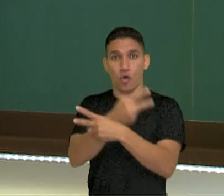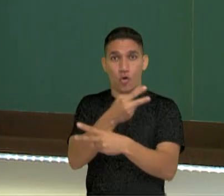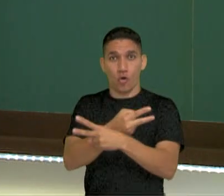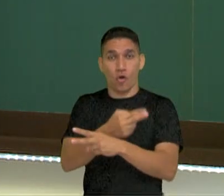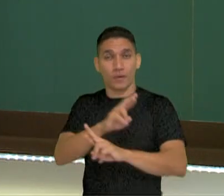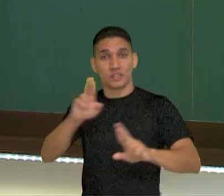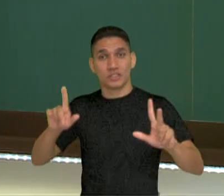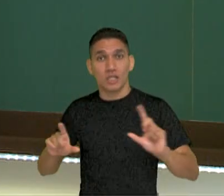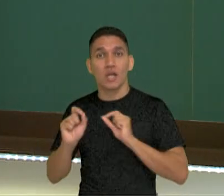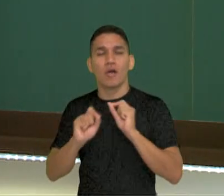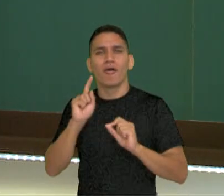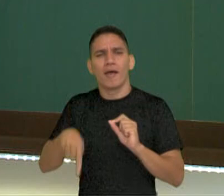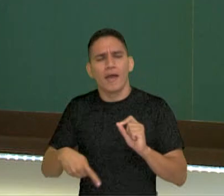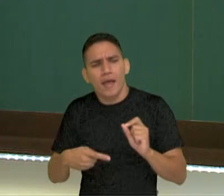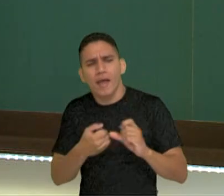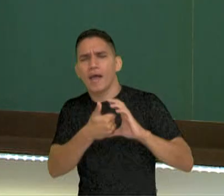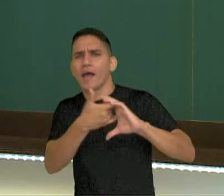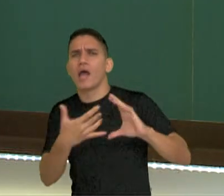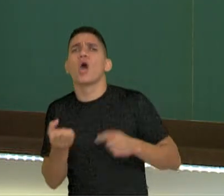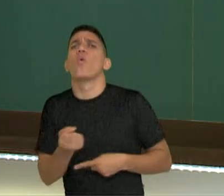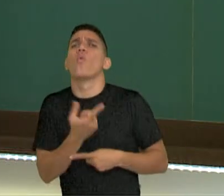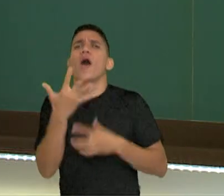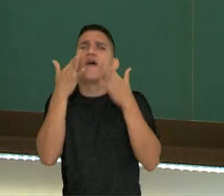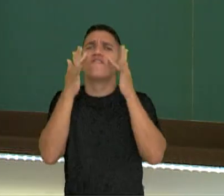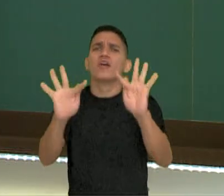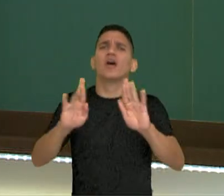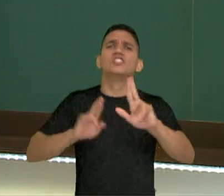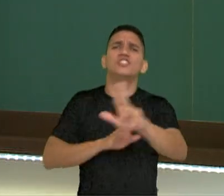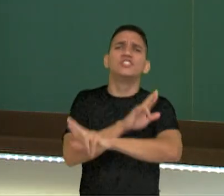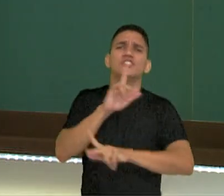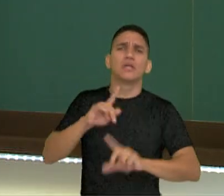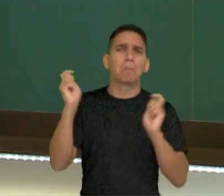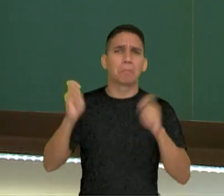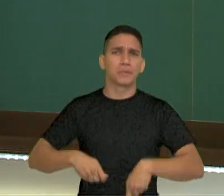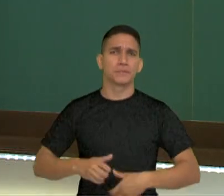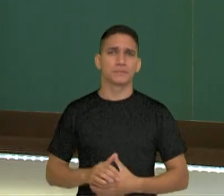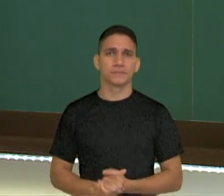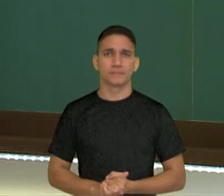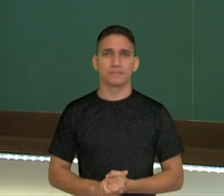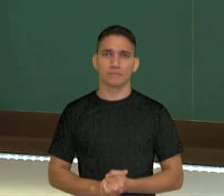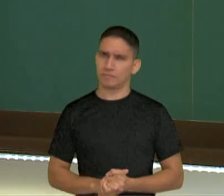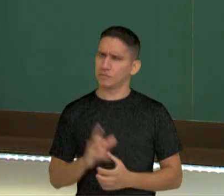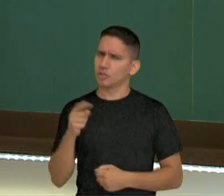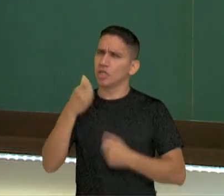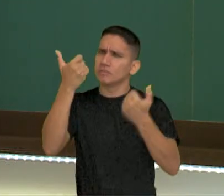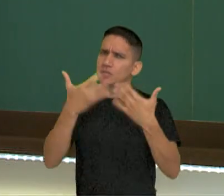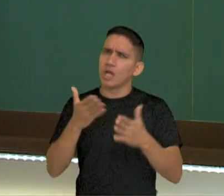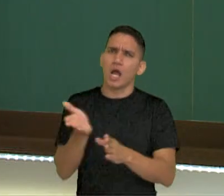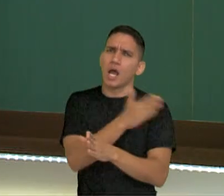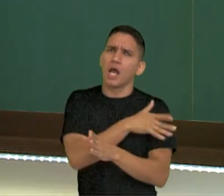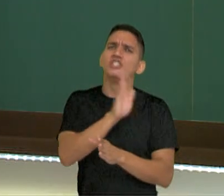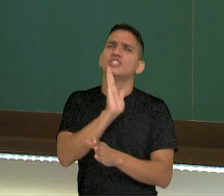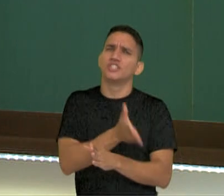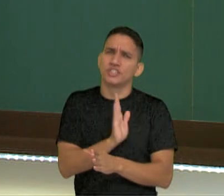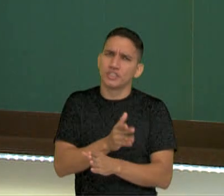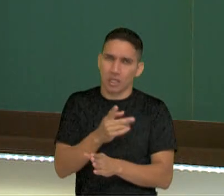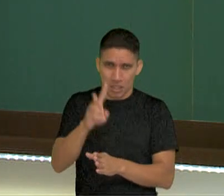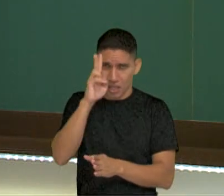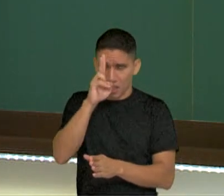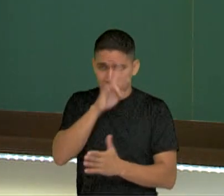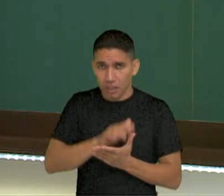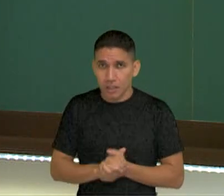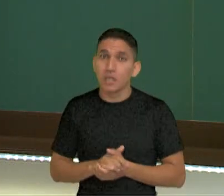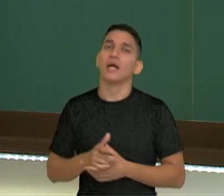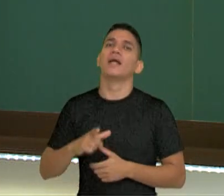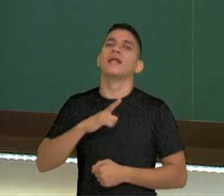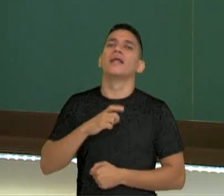responsáveis pela característica, quantos fenótipos diferentes são possíveis? A gente falou um pouco disso na aula passada, você lembra? Então,